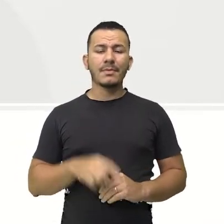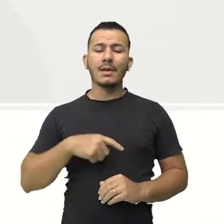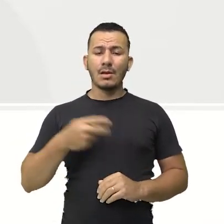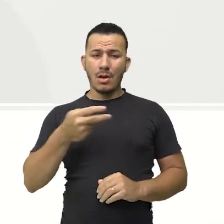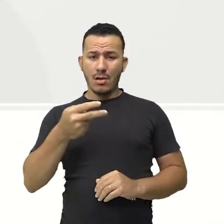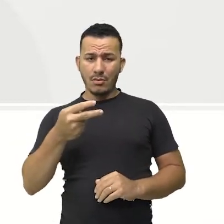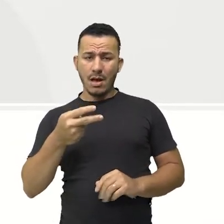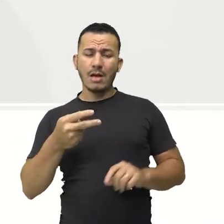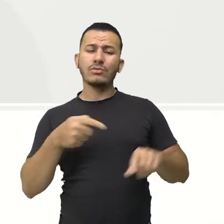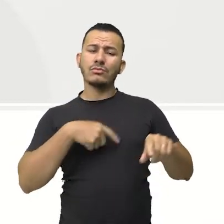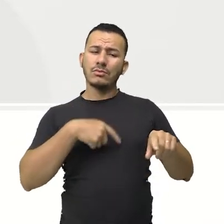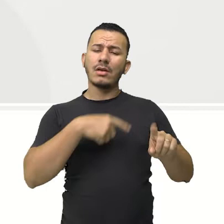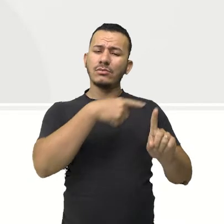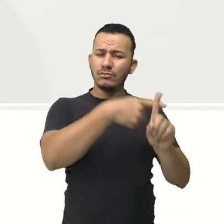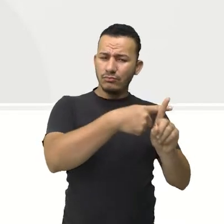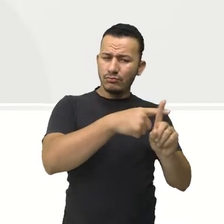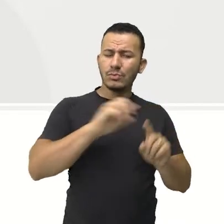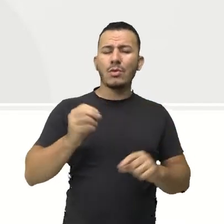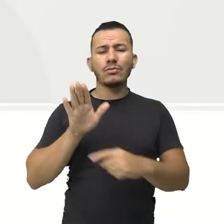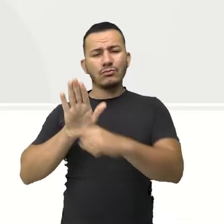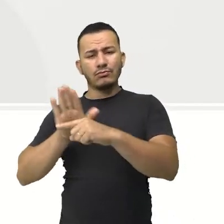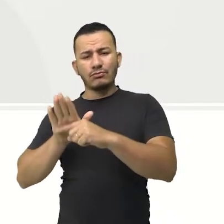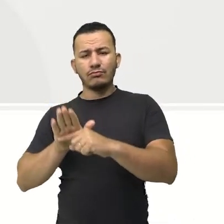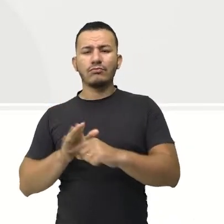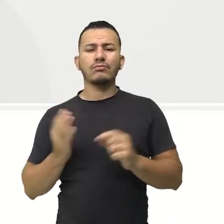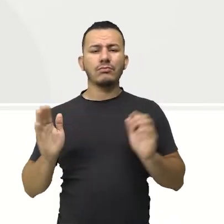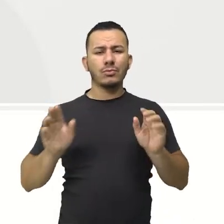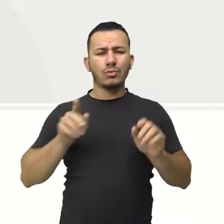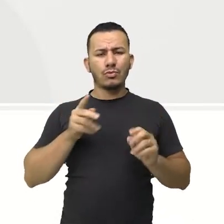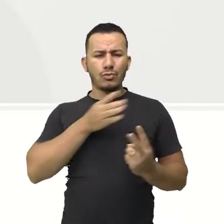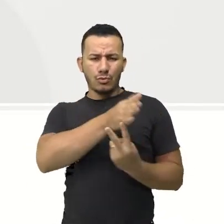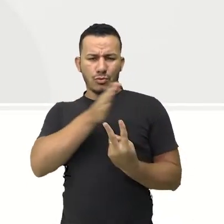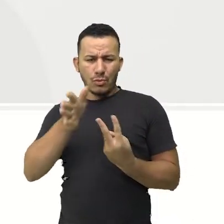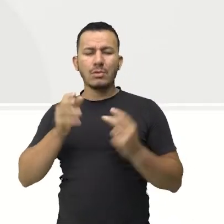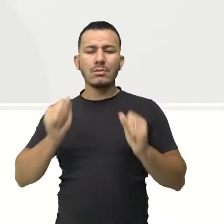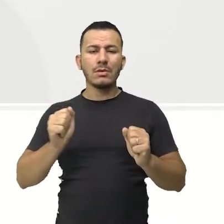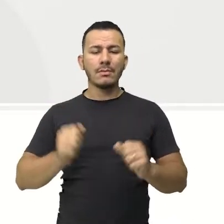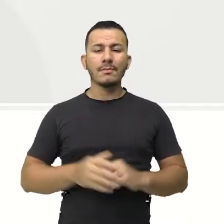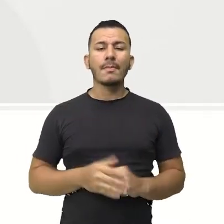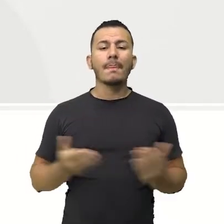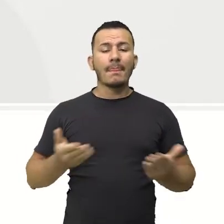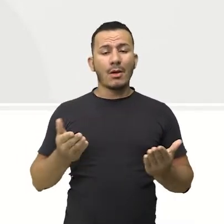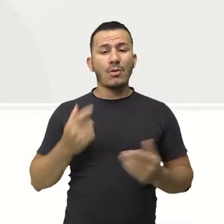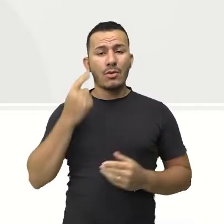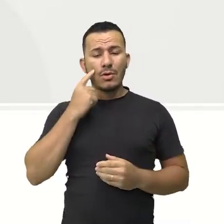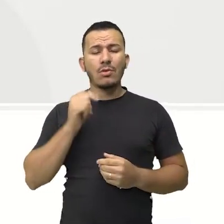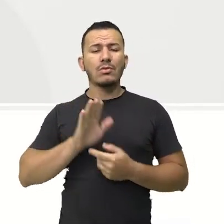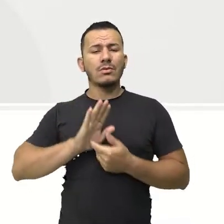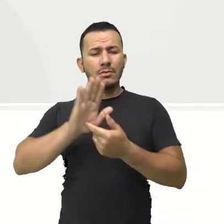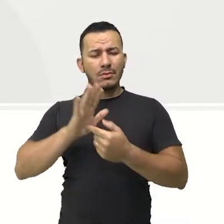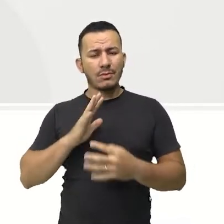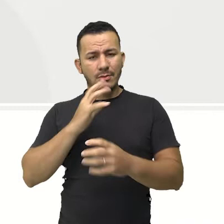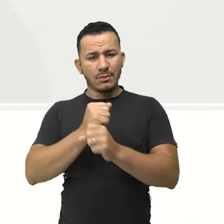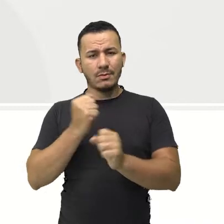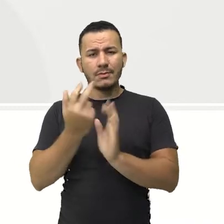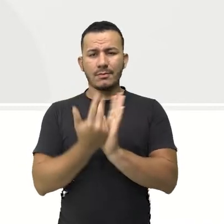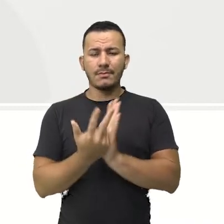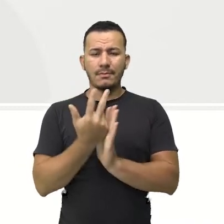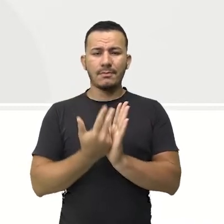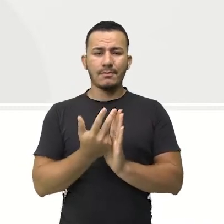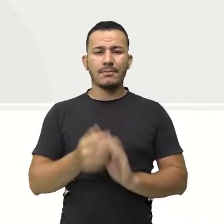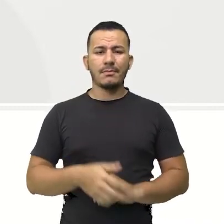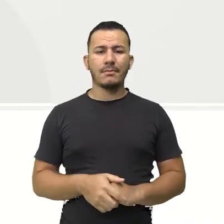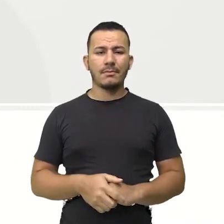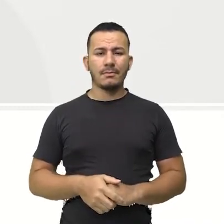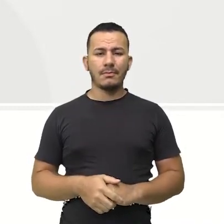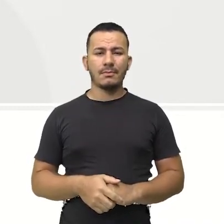igualdade e do outro lado da igualdade. Beleza? Fiz isso, agora vamos então ao exemplo da nossa cartela. O professor